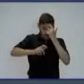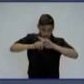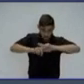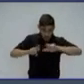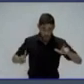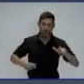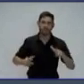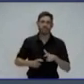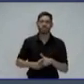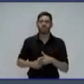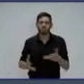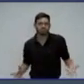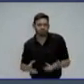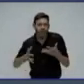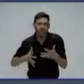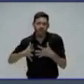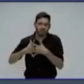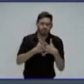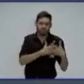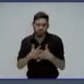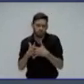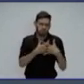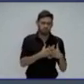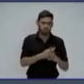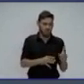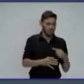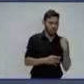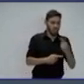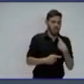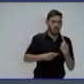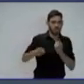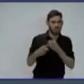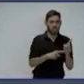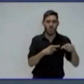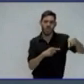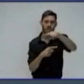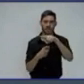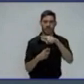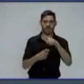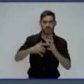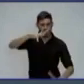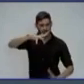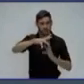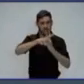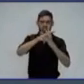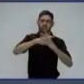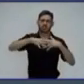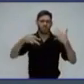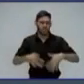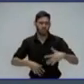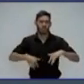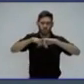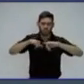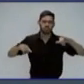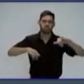o conflito do nós contra eles. O extremismo tem se valido de campanhas